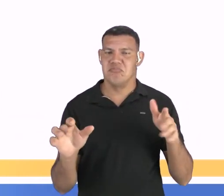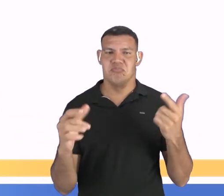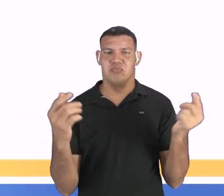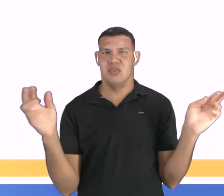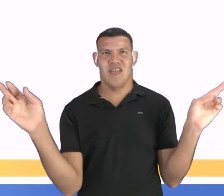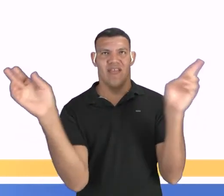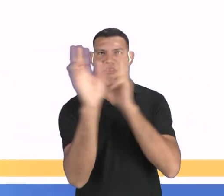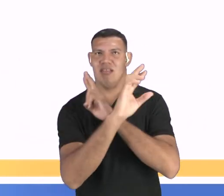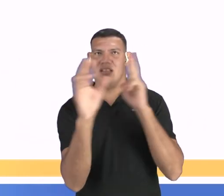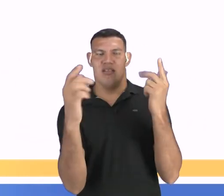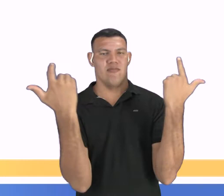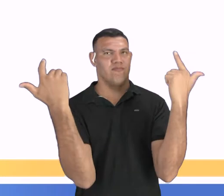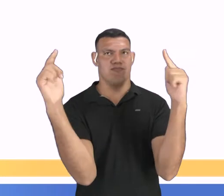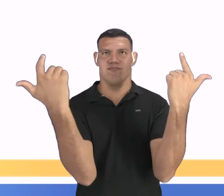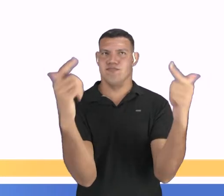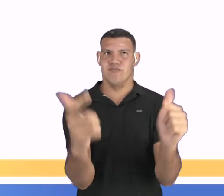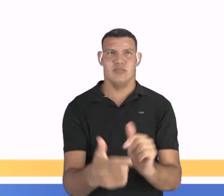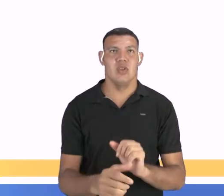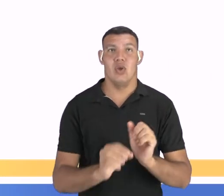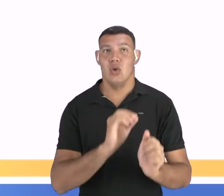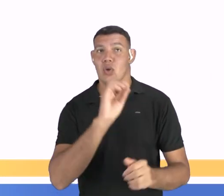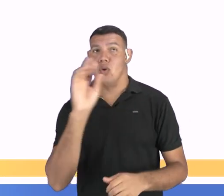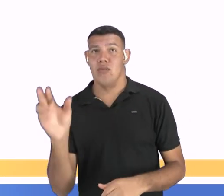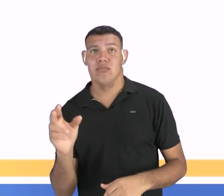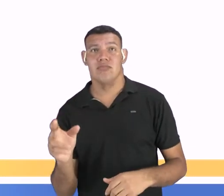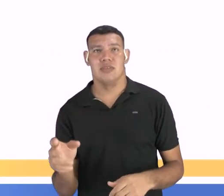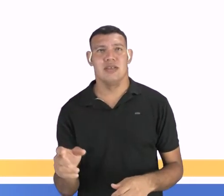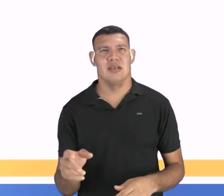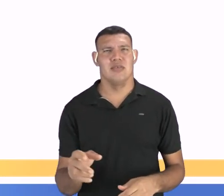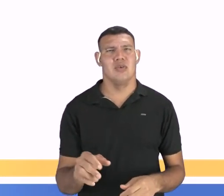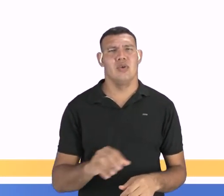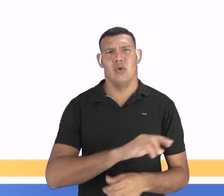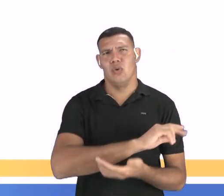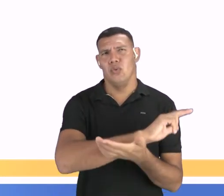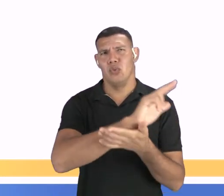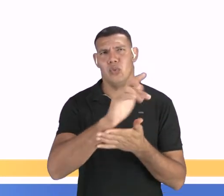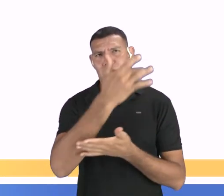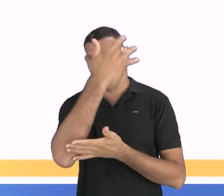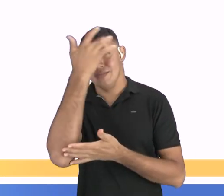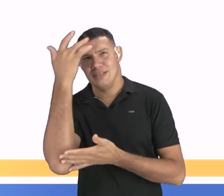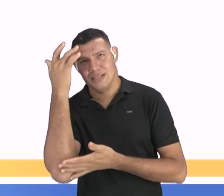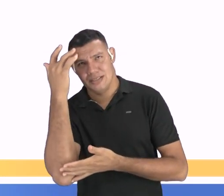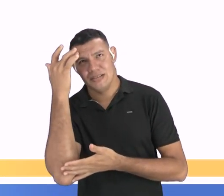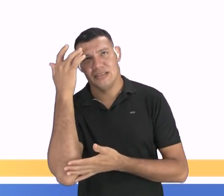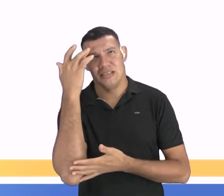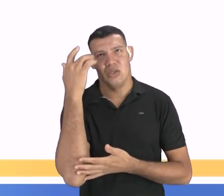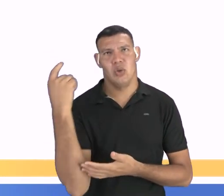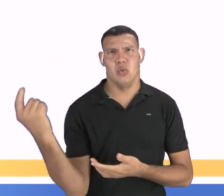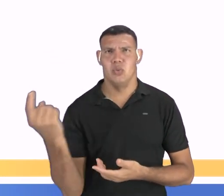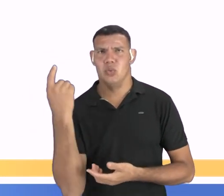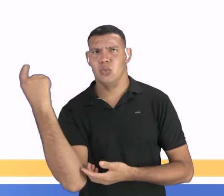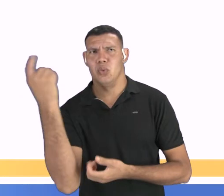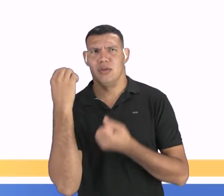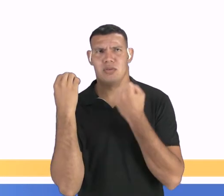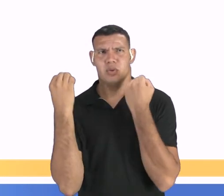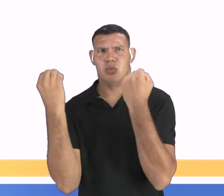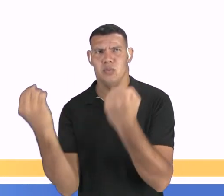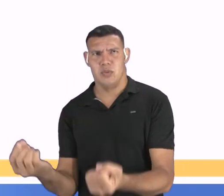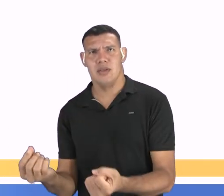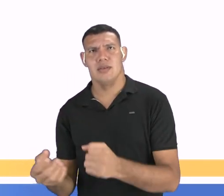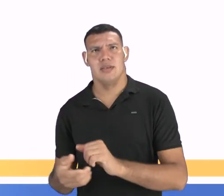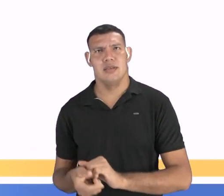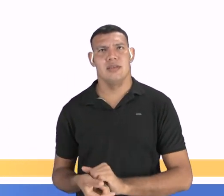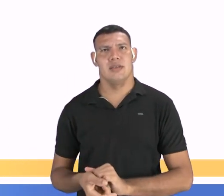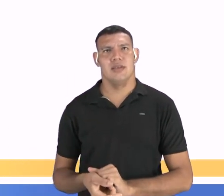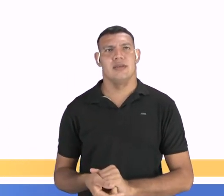a moça terá o dobro do peso ou metade dele ao dobrar sua idade. Então, nós podemos dizer que tais